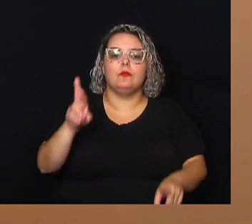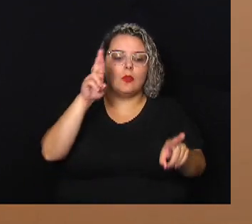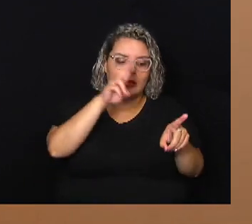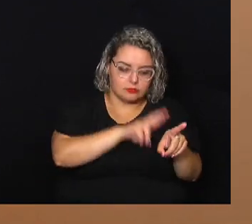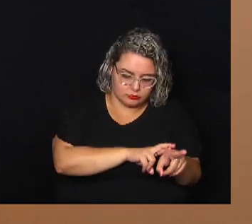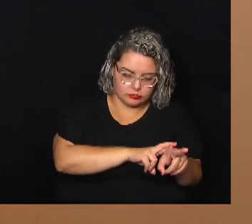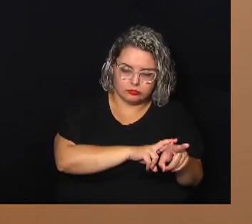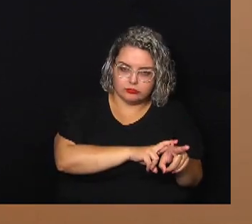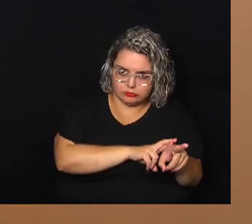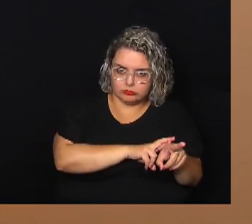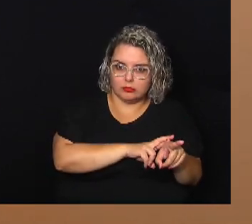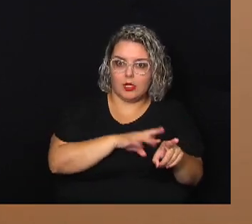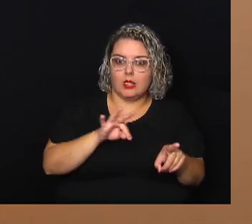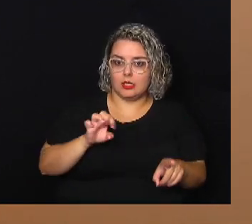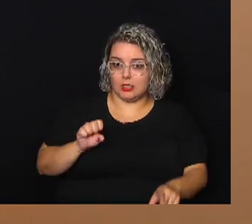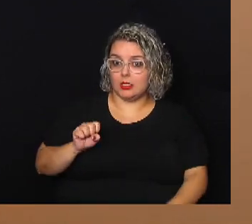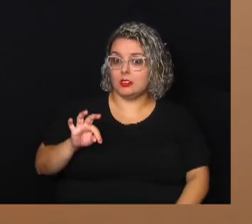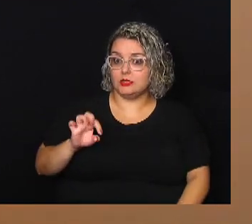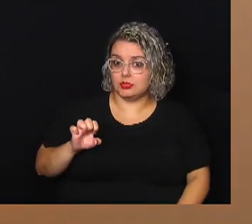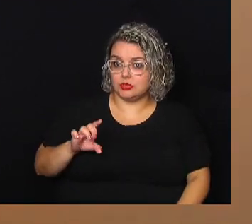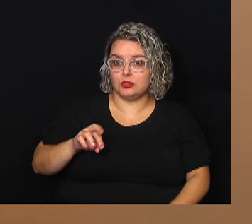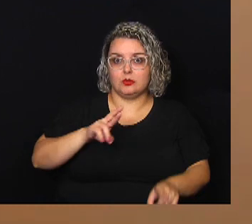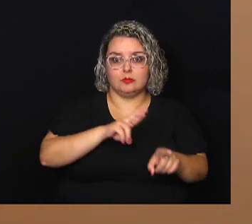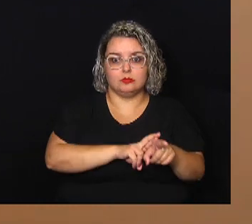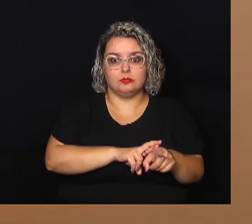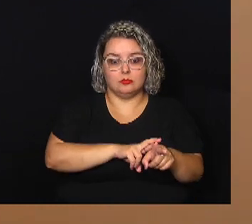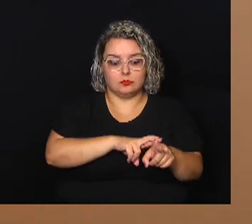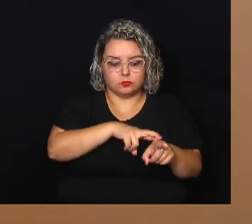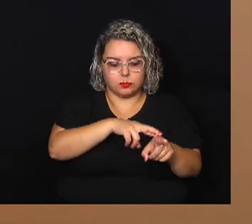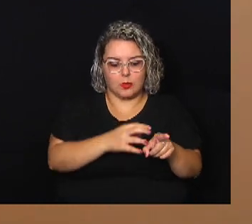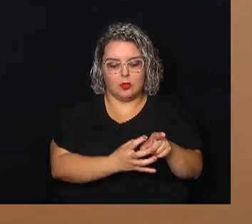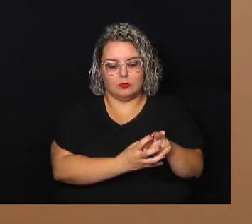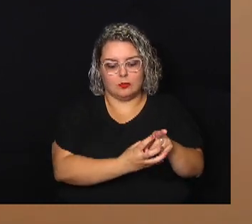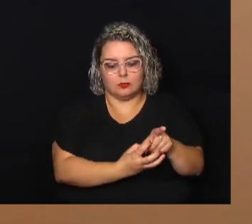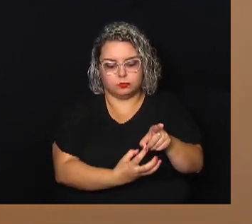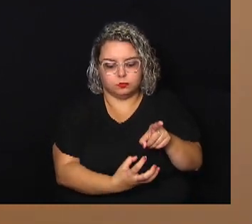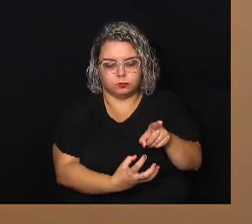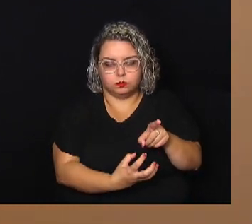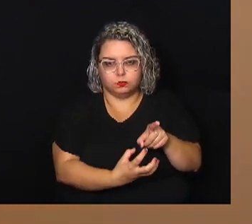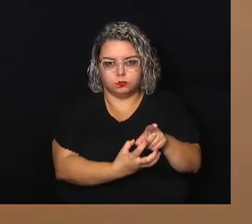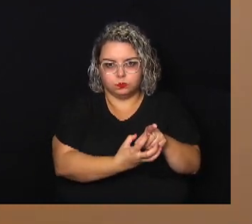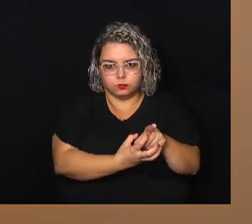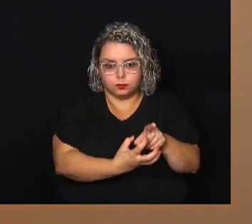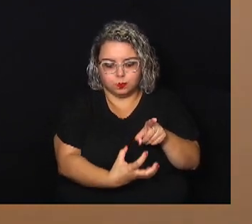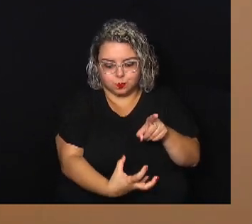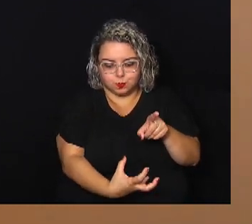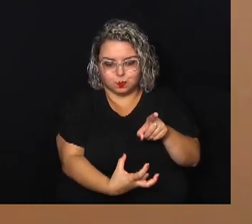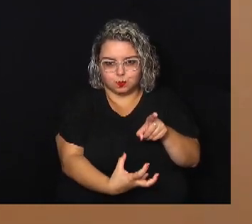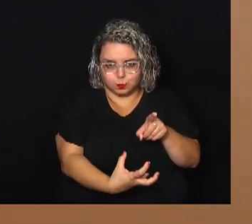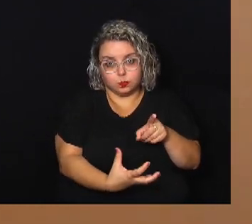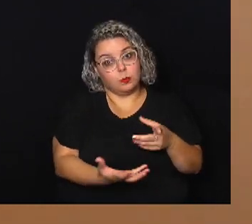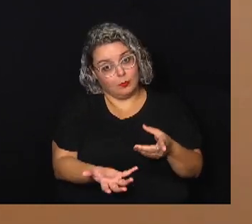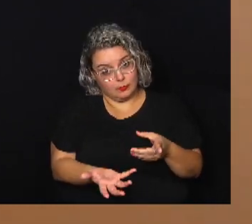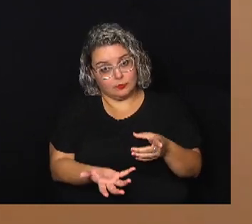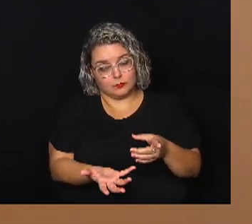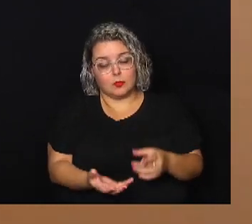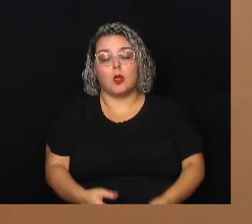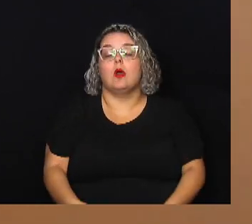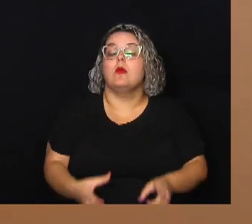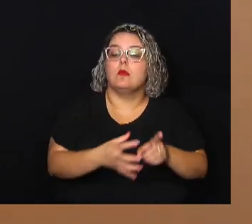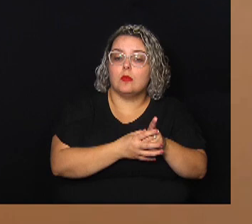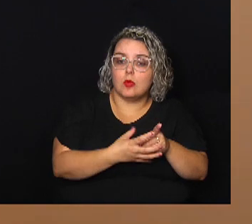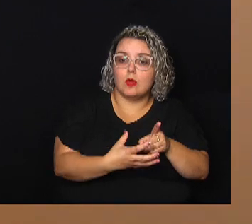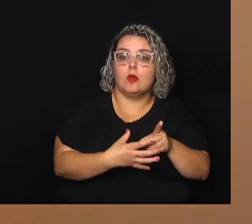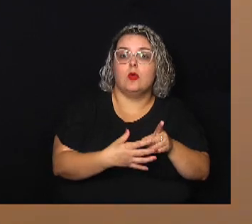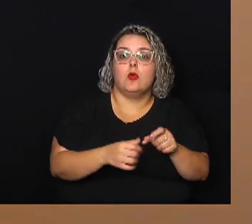ficar de olho principalmente no tamanho, aquele testículo que aumentou de tamanho, aquele testículo que mudou